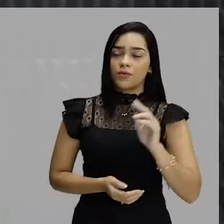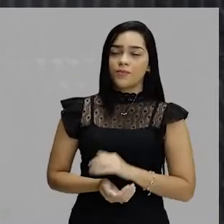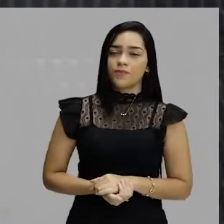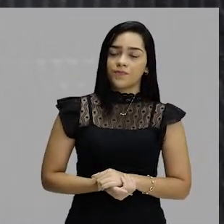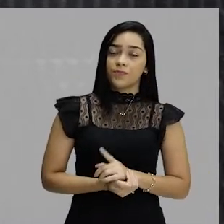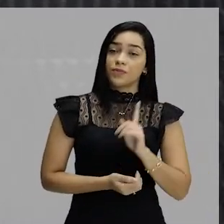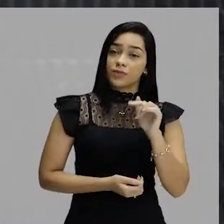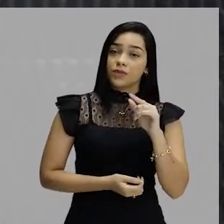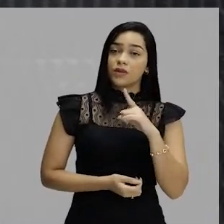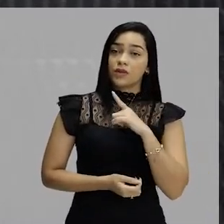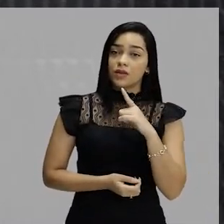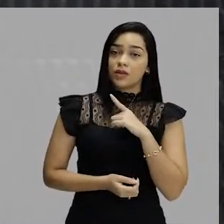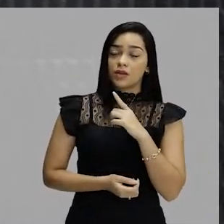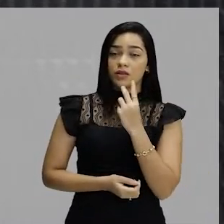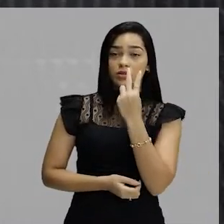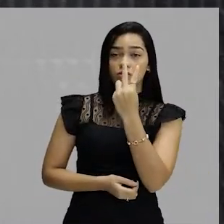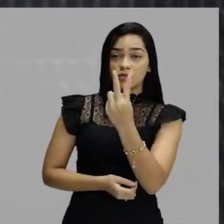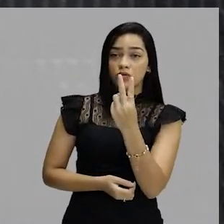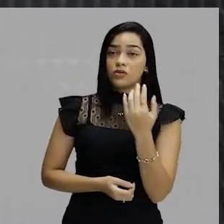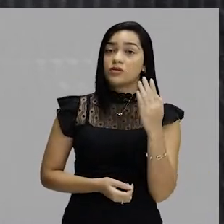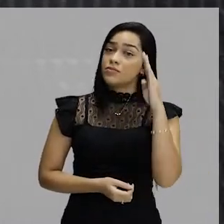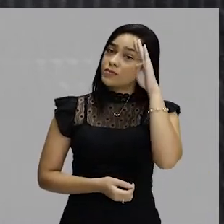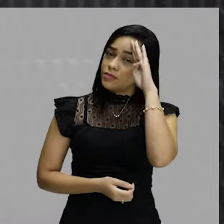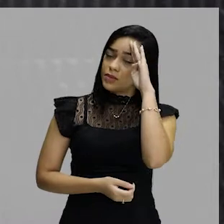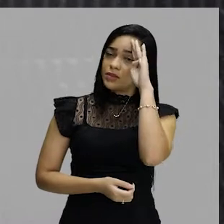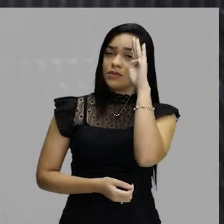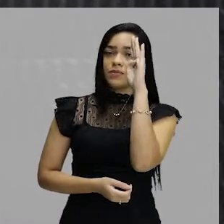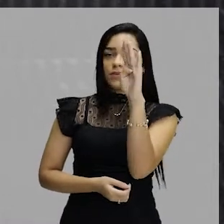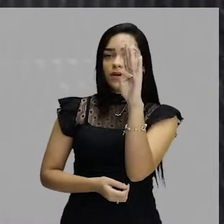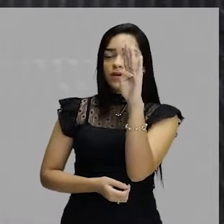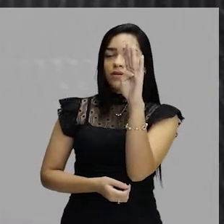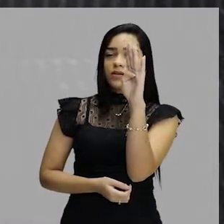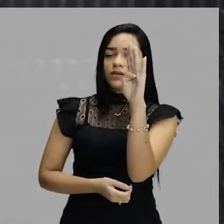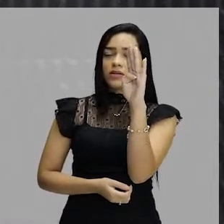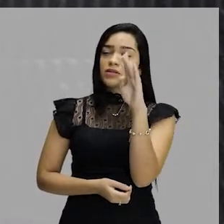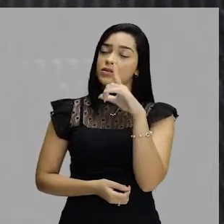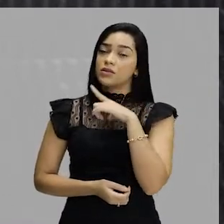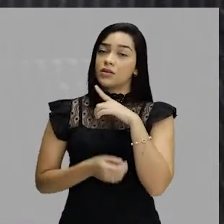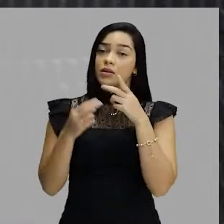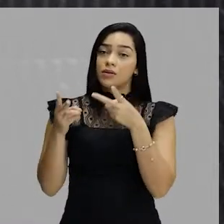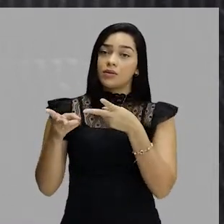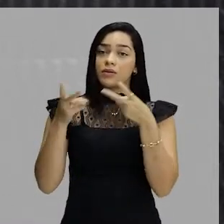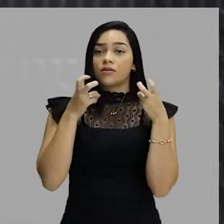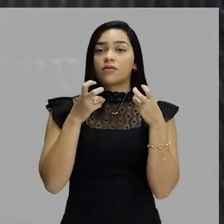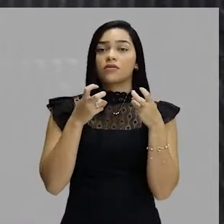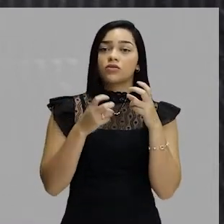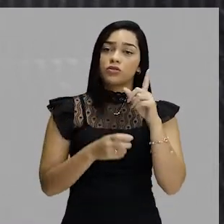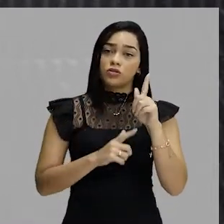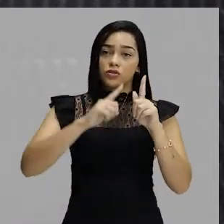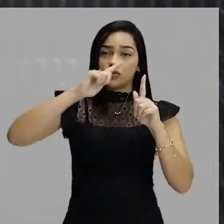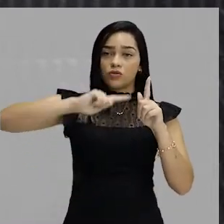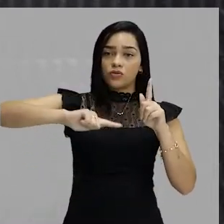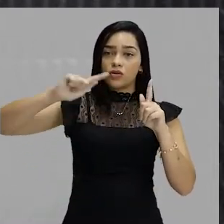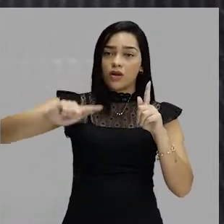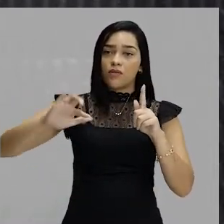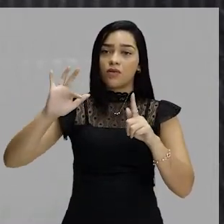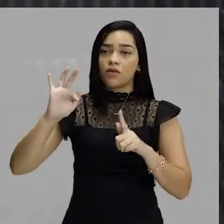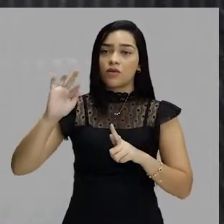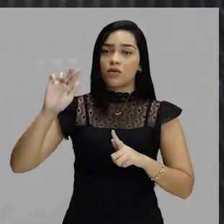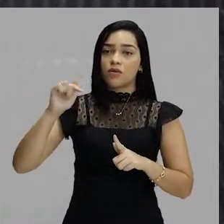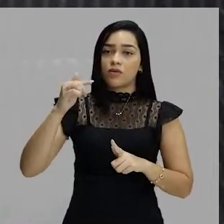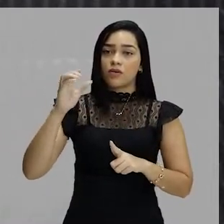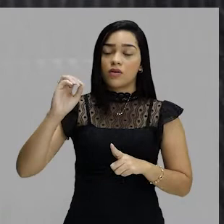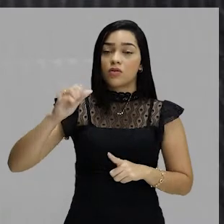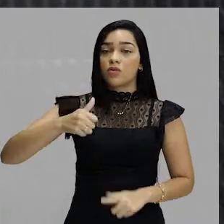são esses os dois pontos principais, os dois pontos notáveis de um gráfico de uma função